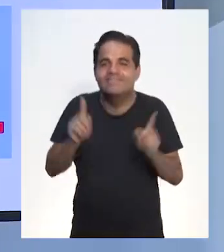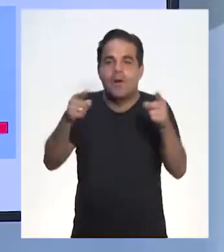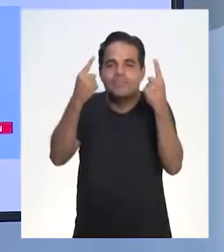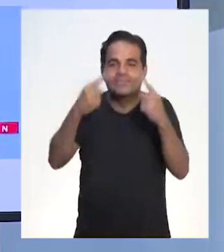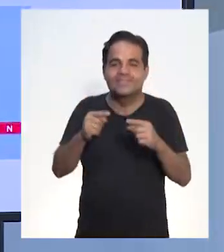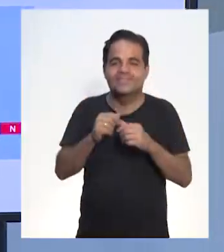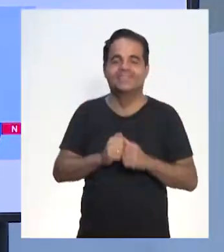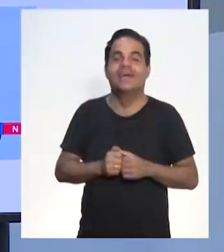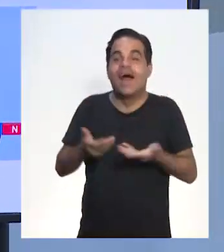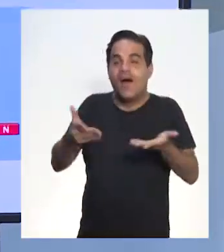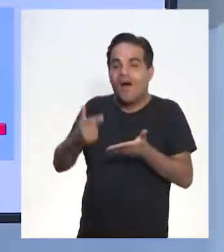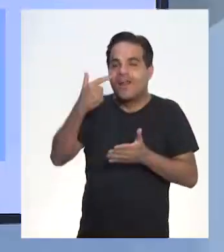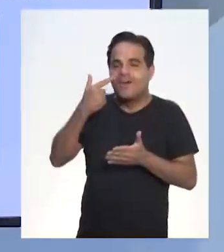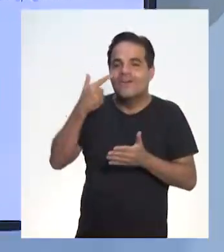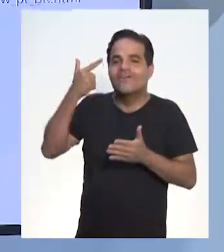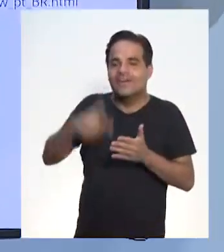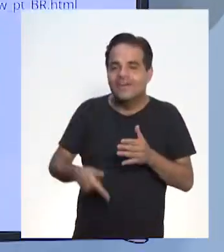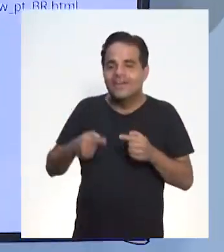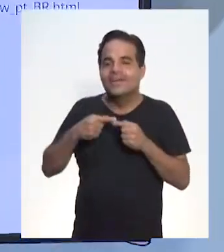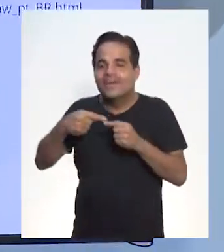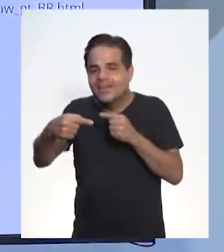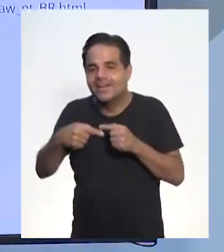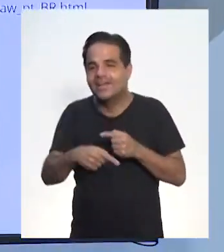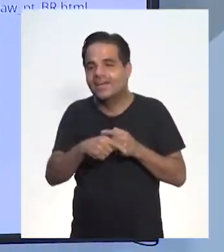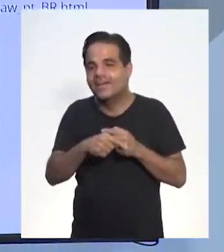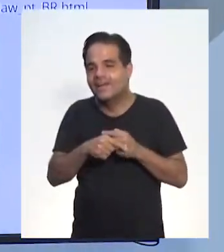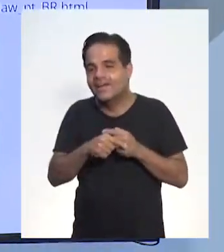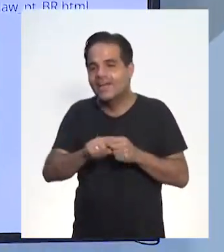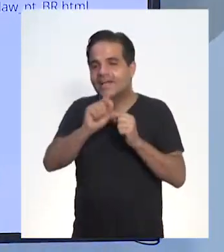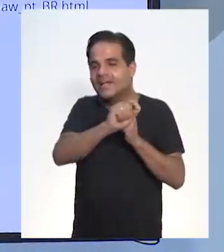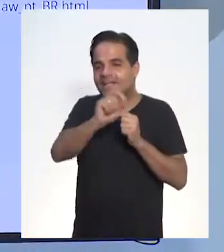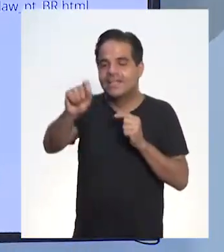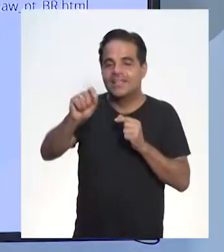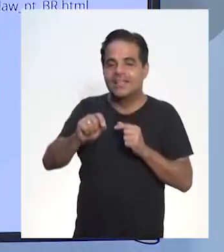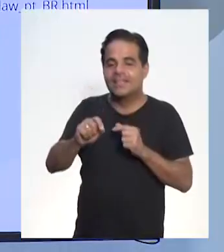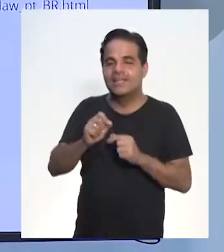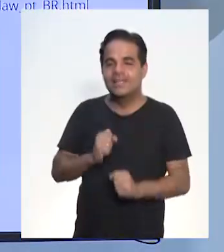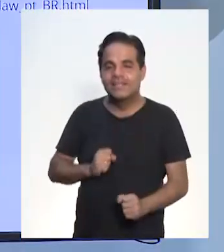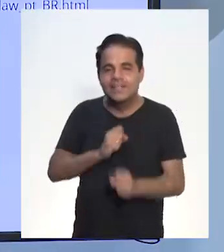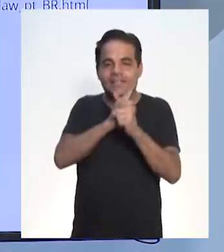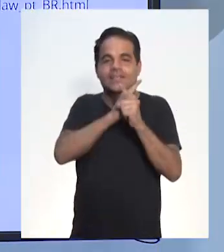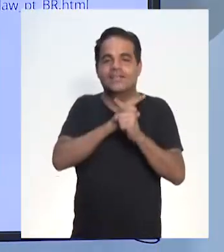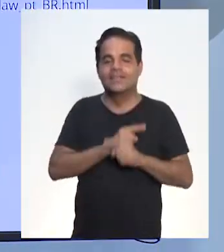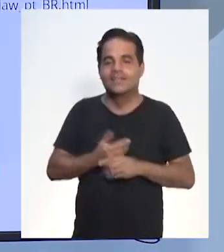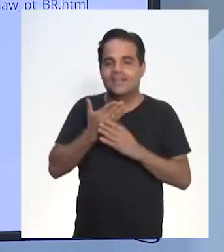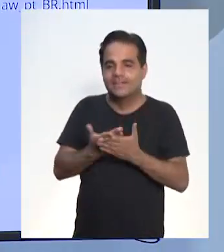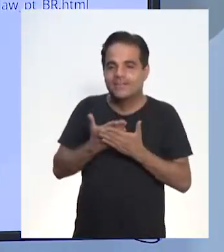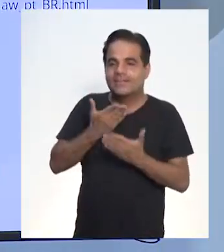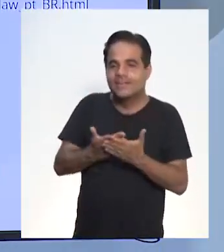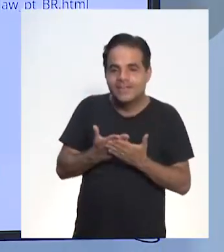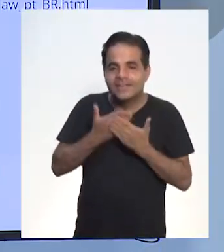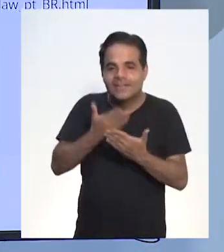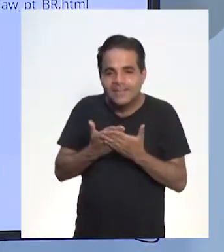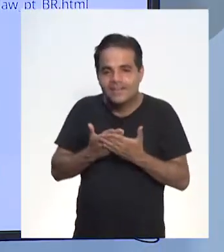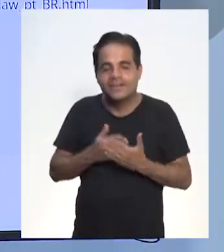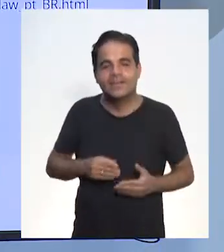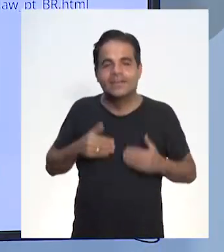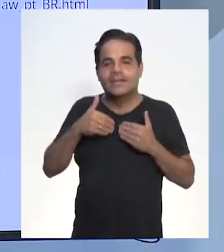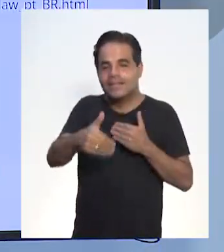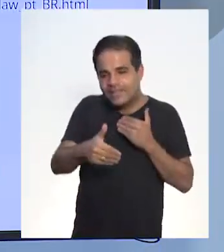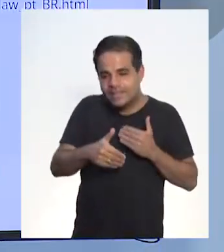Bom, a gente vai agora então ver um pouco disso de Faraday, né? Descobriu com seus estudos, né, e também os que